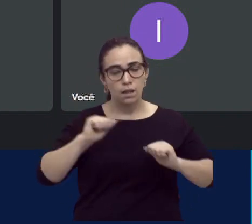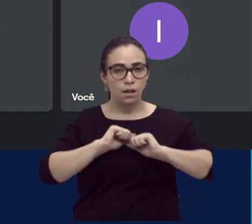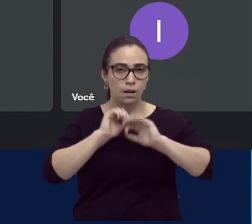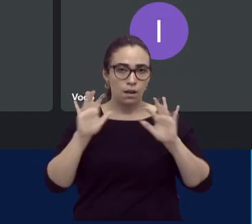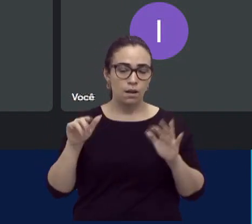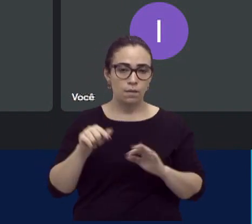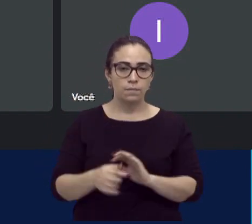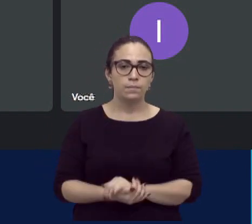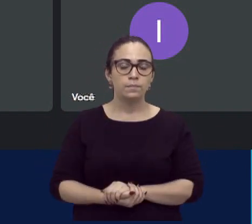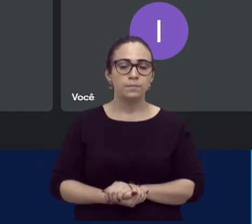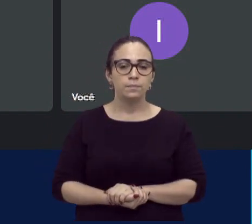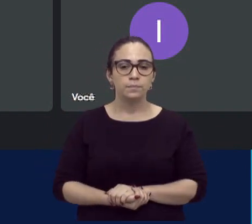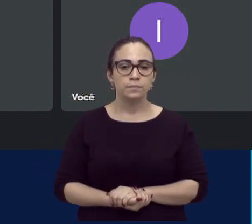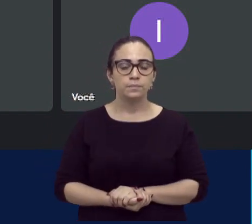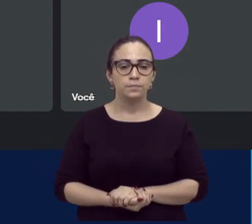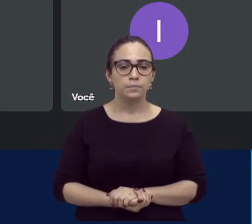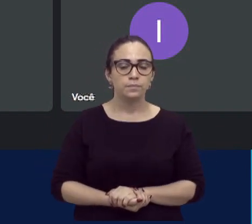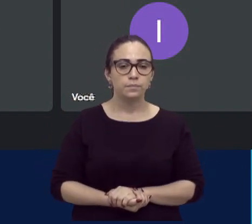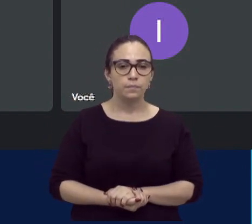isso.